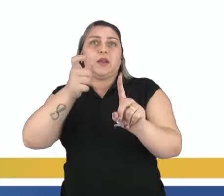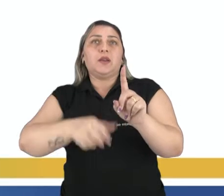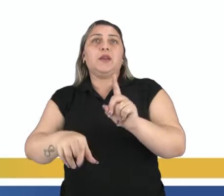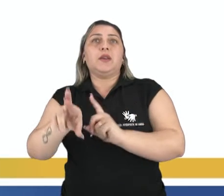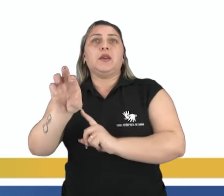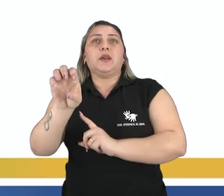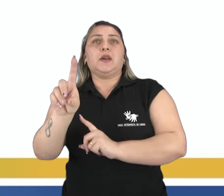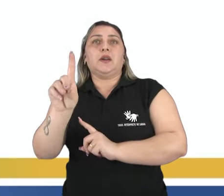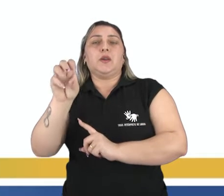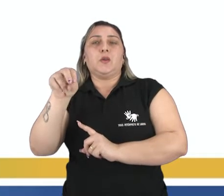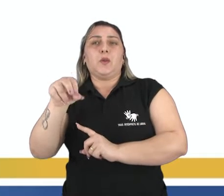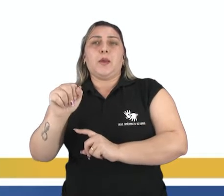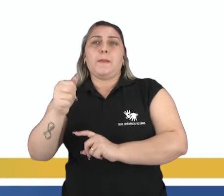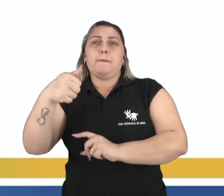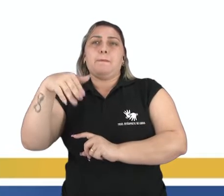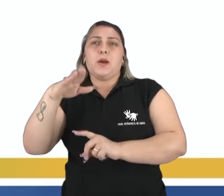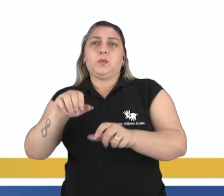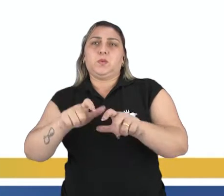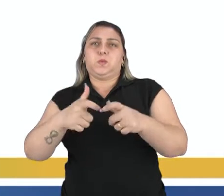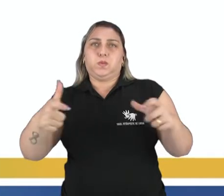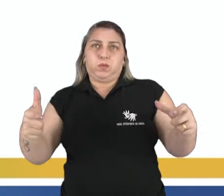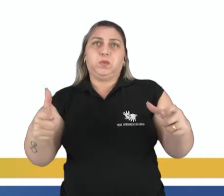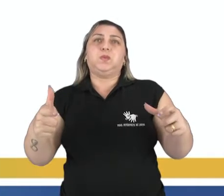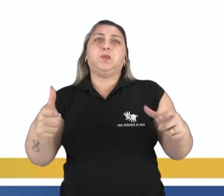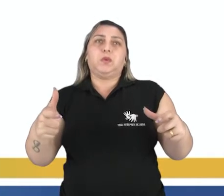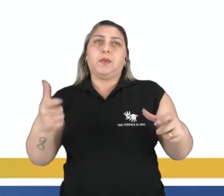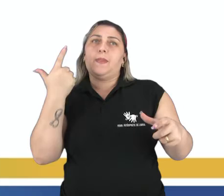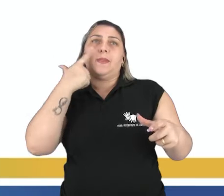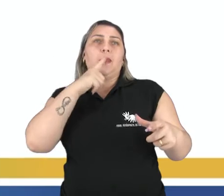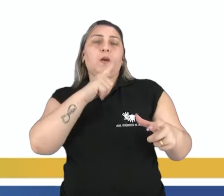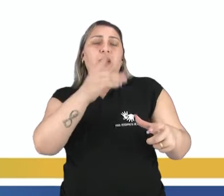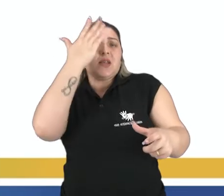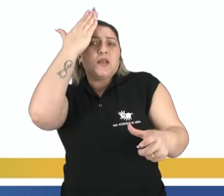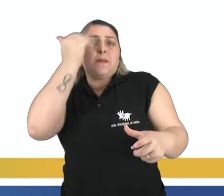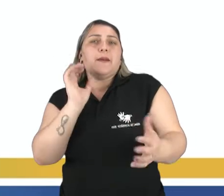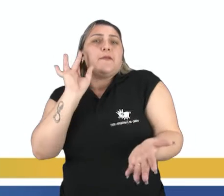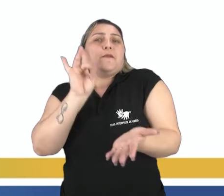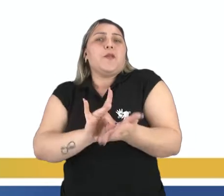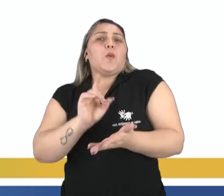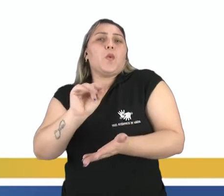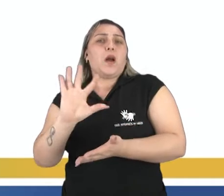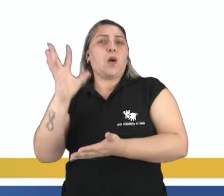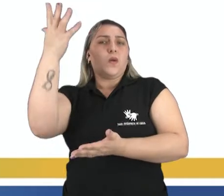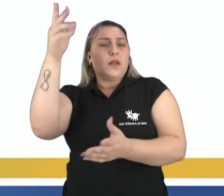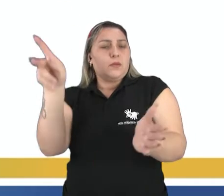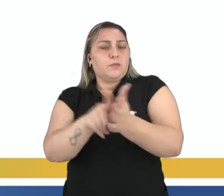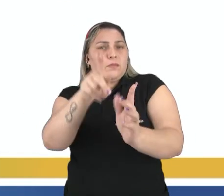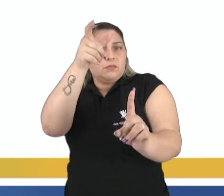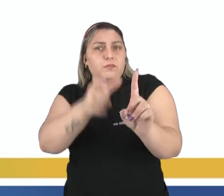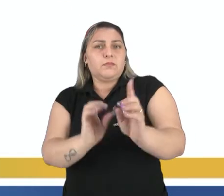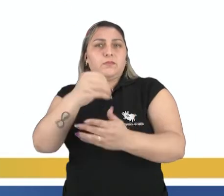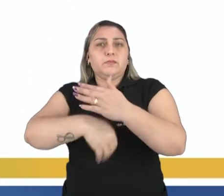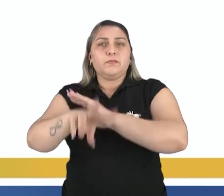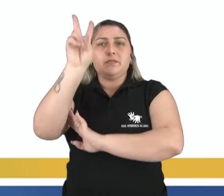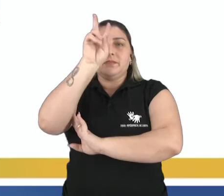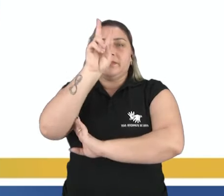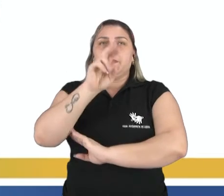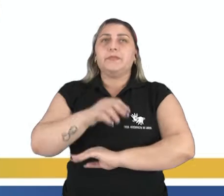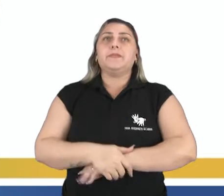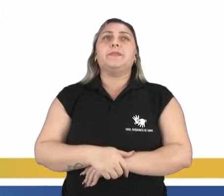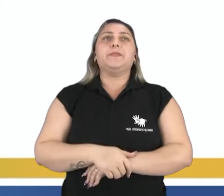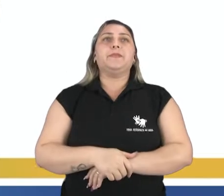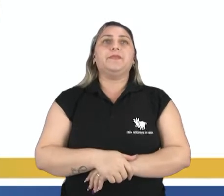que são aquelas mais complexas, que a gente não consegue identificar de fato o que acontece com ele ali dentro da história,